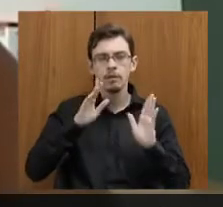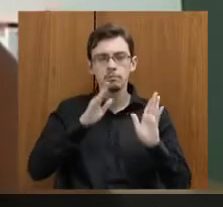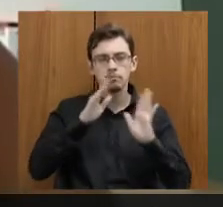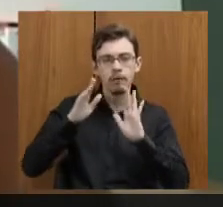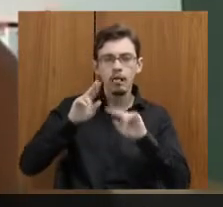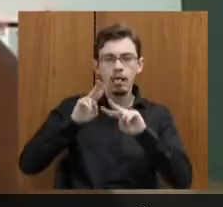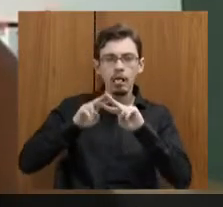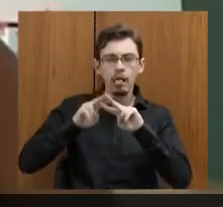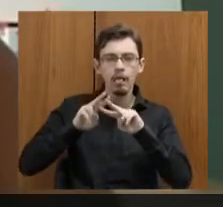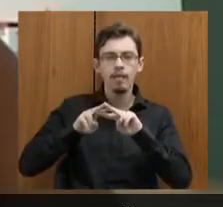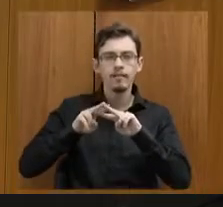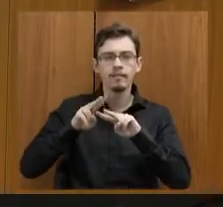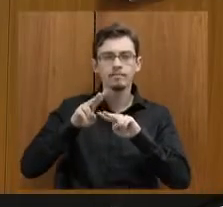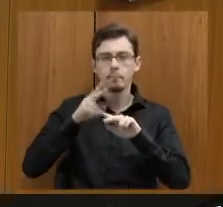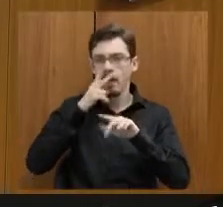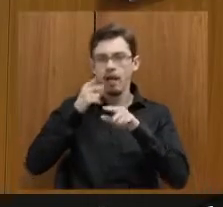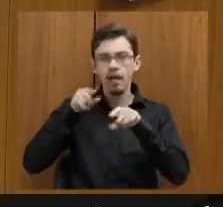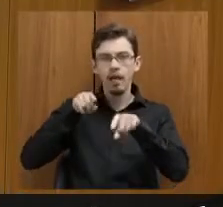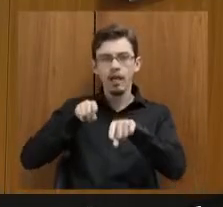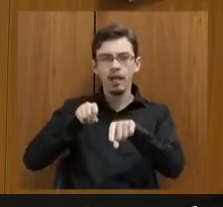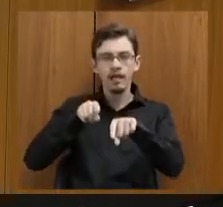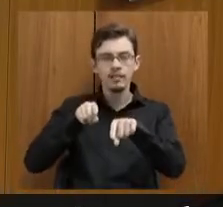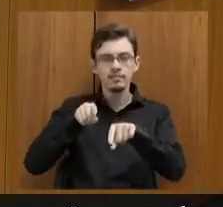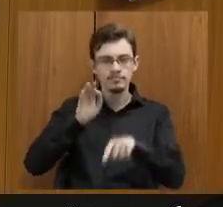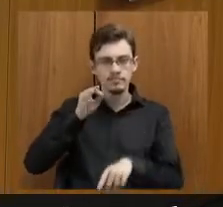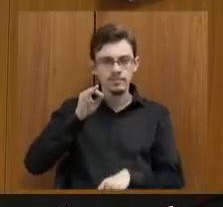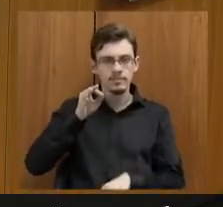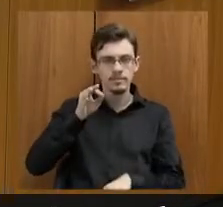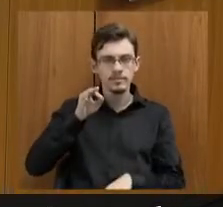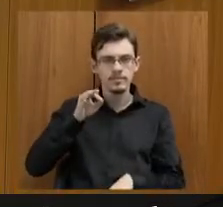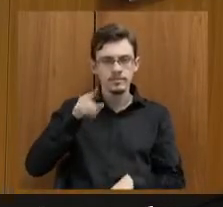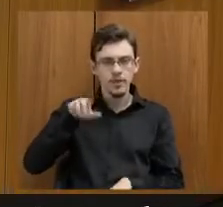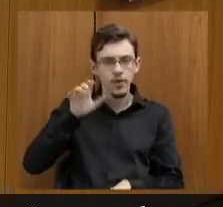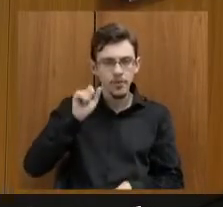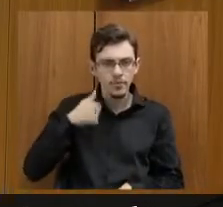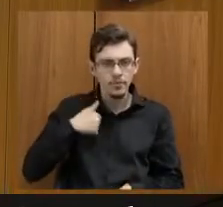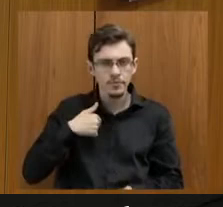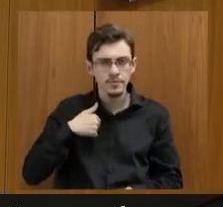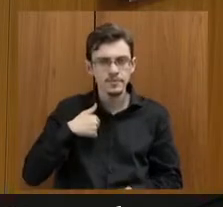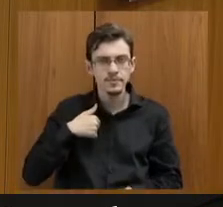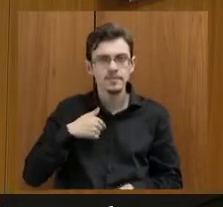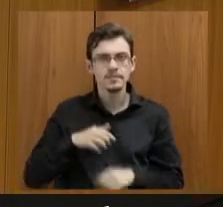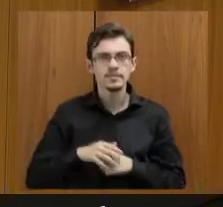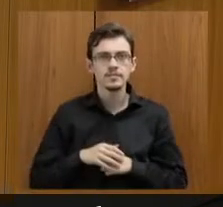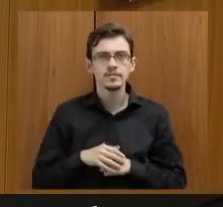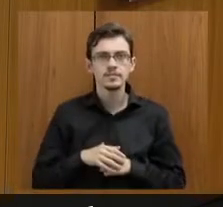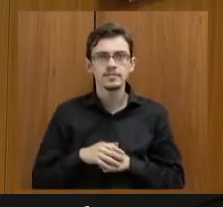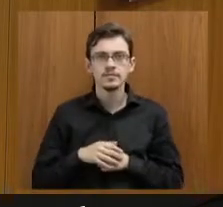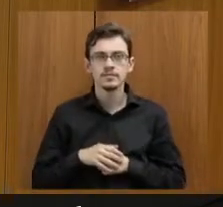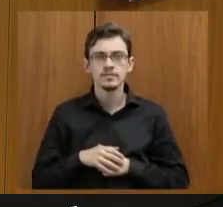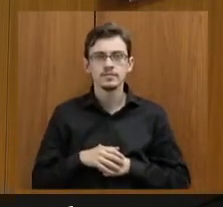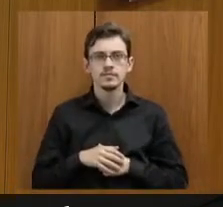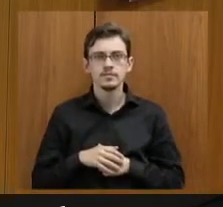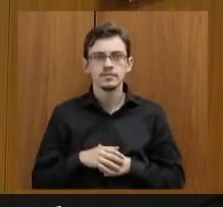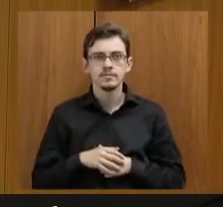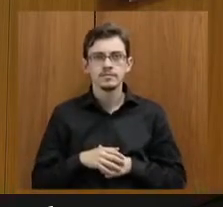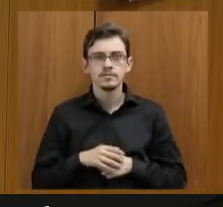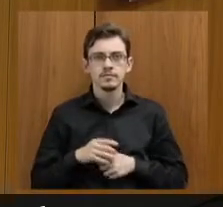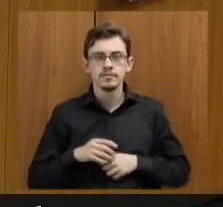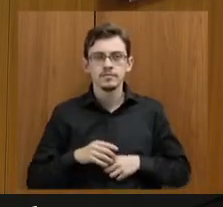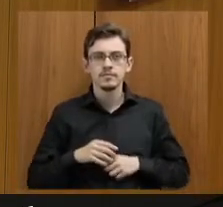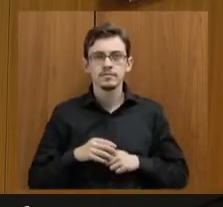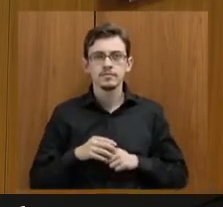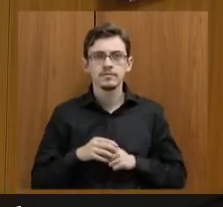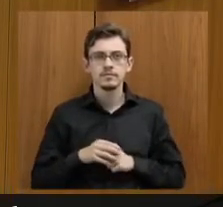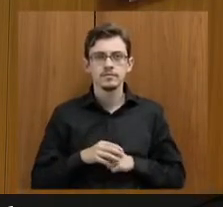conseguem ouvir bem se não confirmado até pede para qualquer gasto tecnológica e eu poder